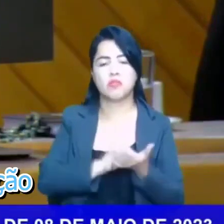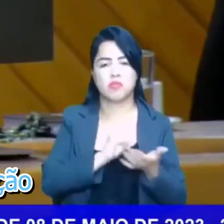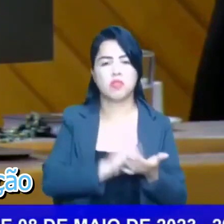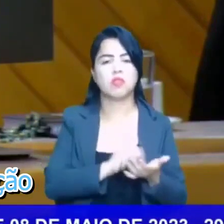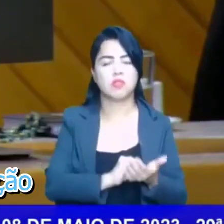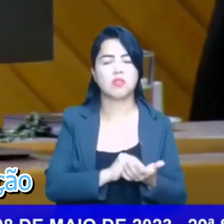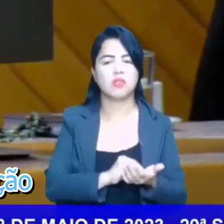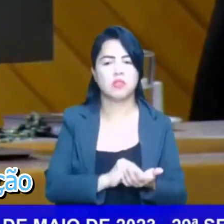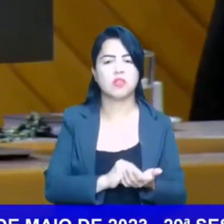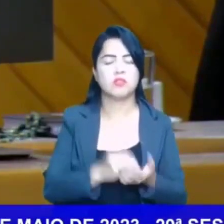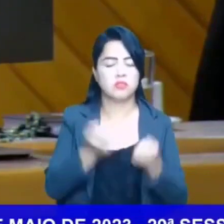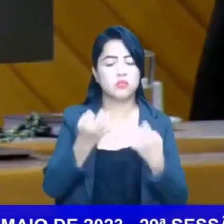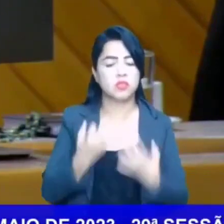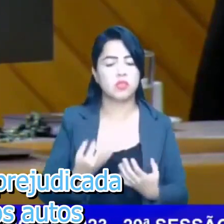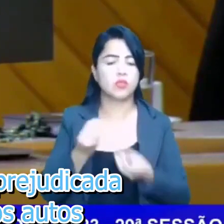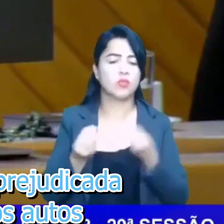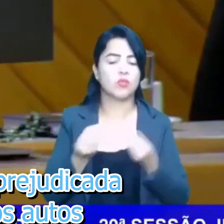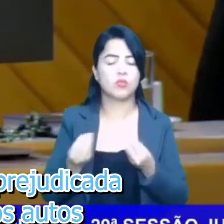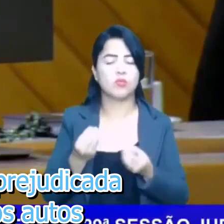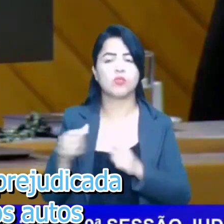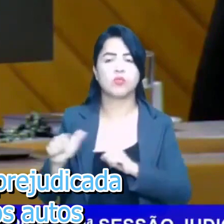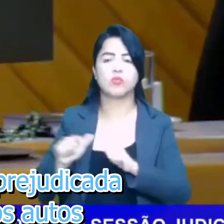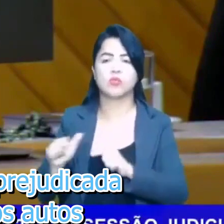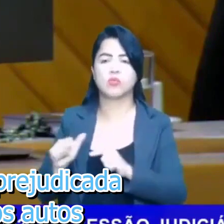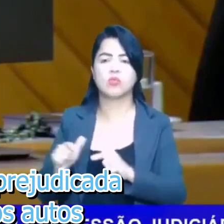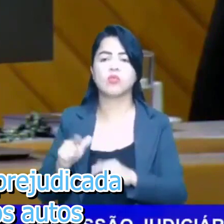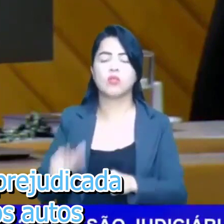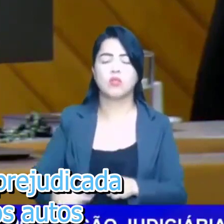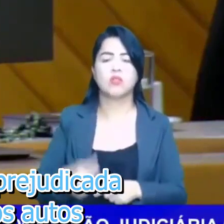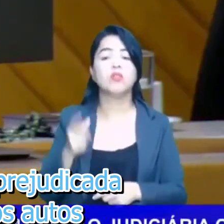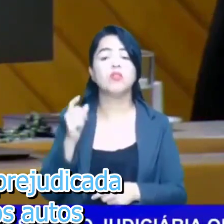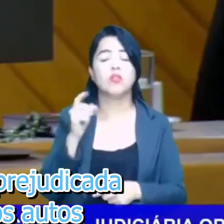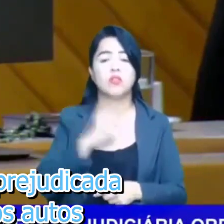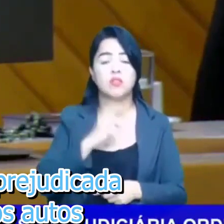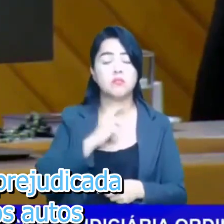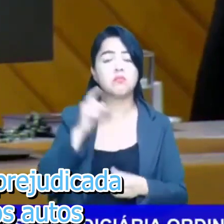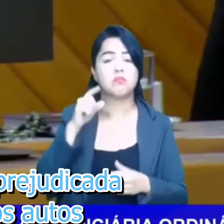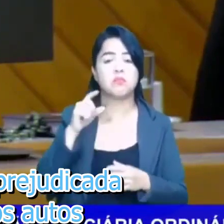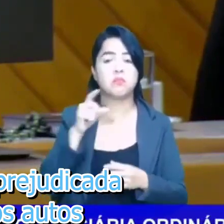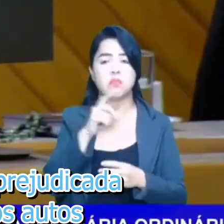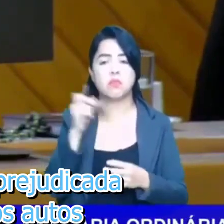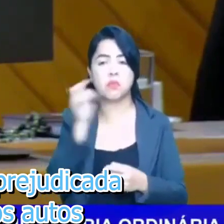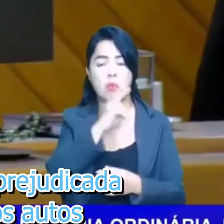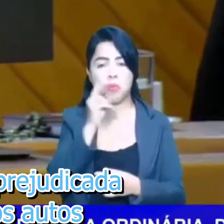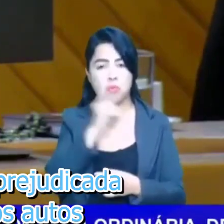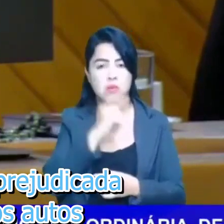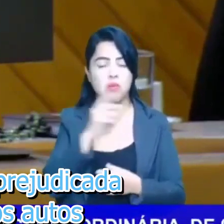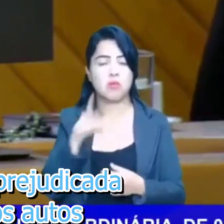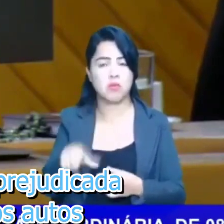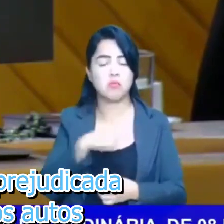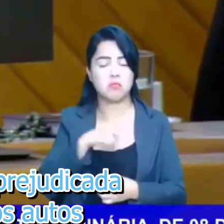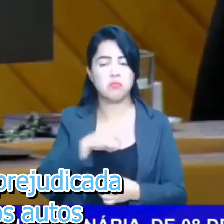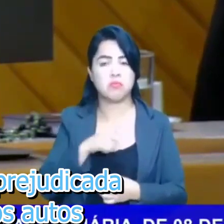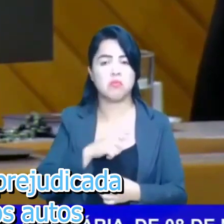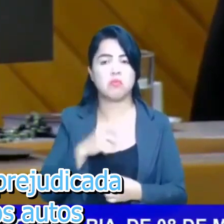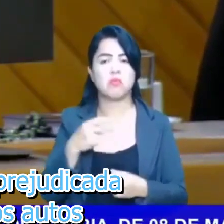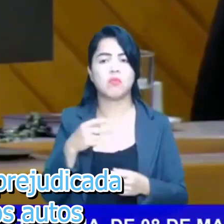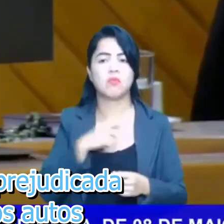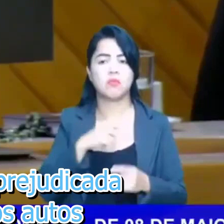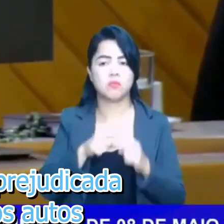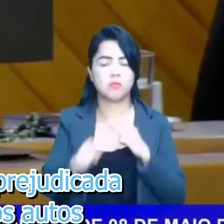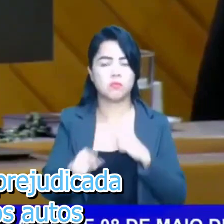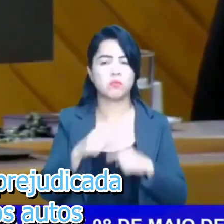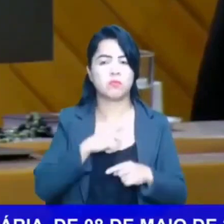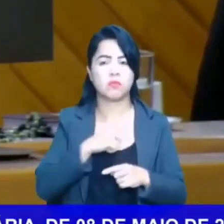do pagamento dos serviços contratados, irregularidade grave, análise do dissídio jurisprudencial, prejudicada pela necessidade de reexame do